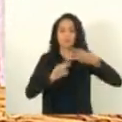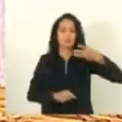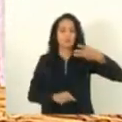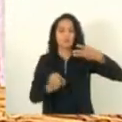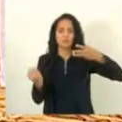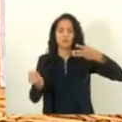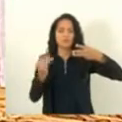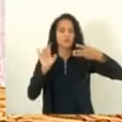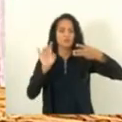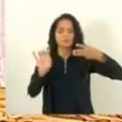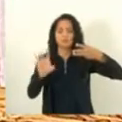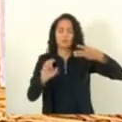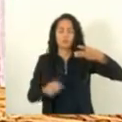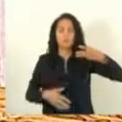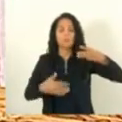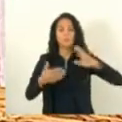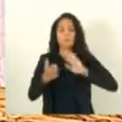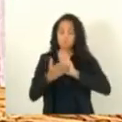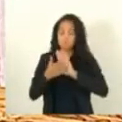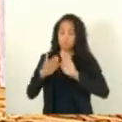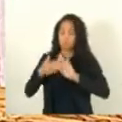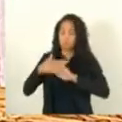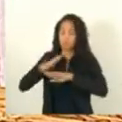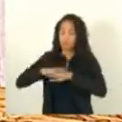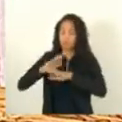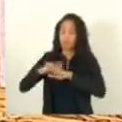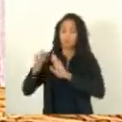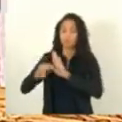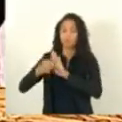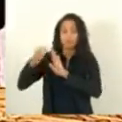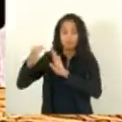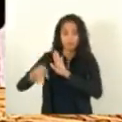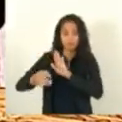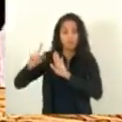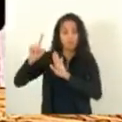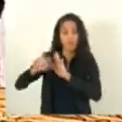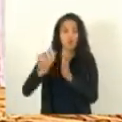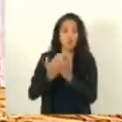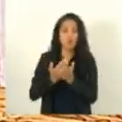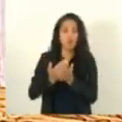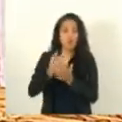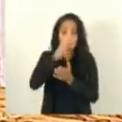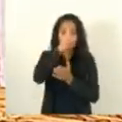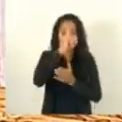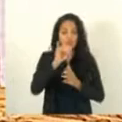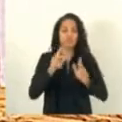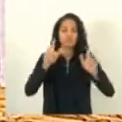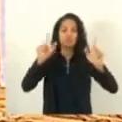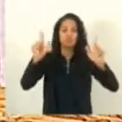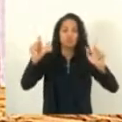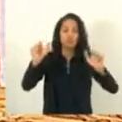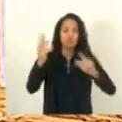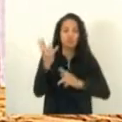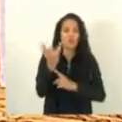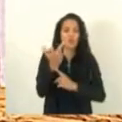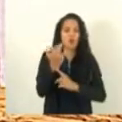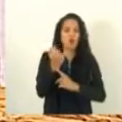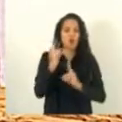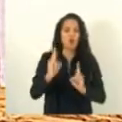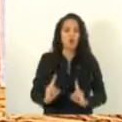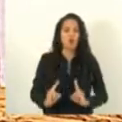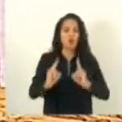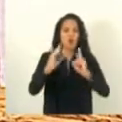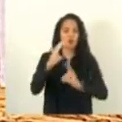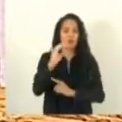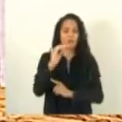tem. O que que eu estou propondo? Que tenha a data de início, como eu citei o caso do Cais das Artes. A placa está lá quase desmoronando,